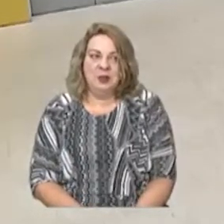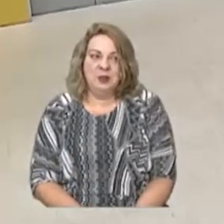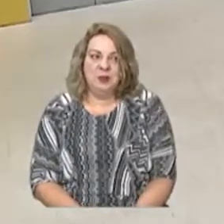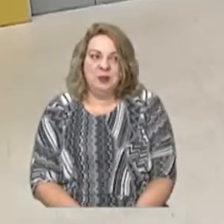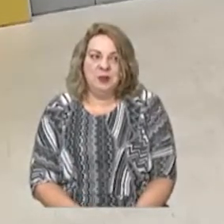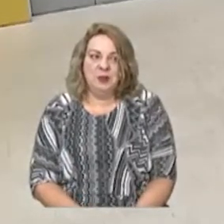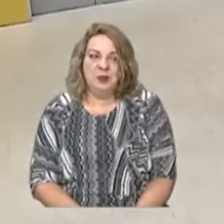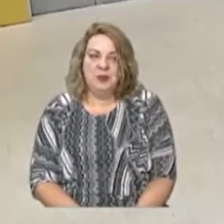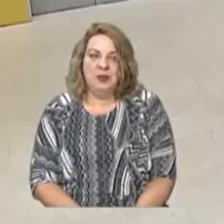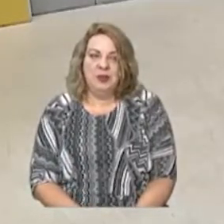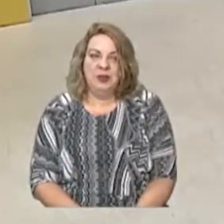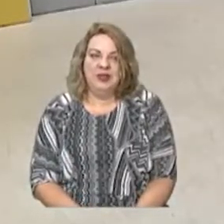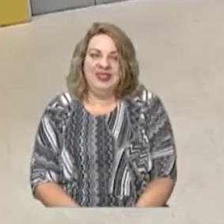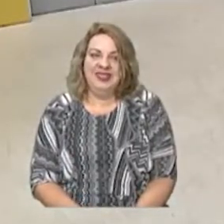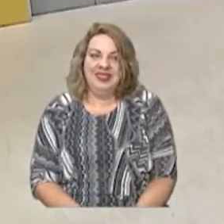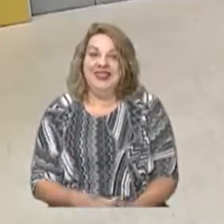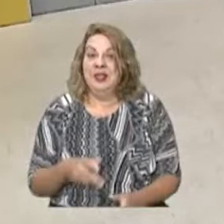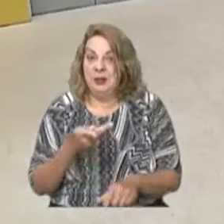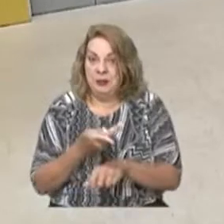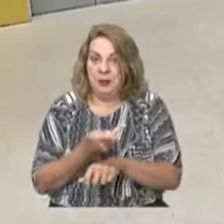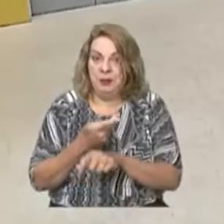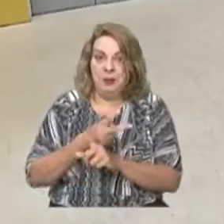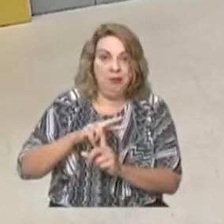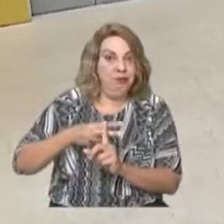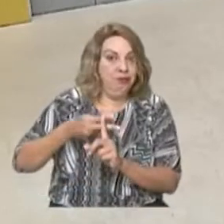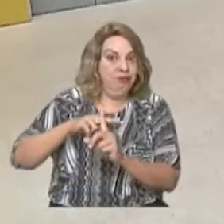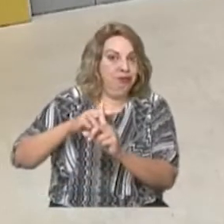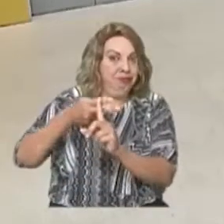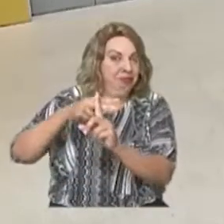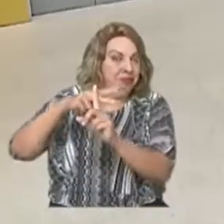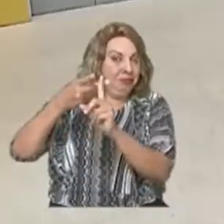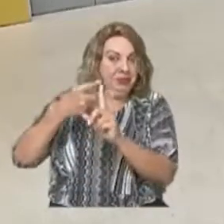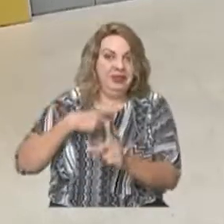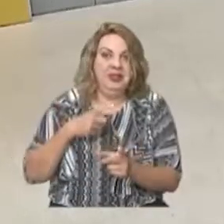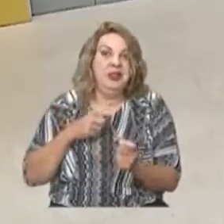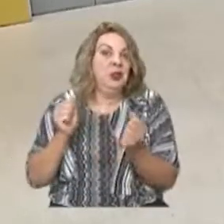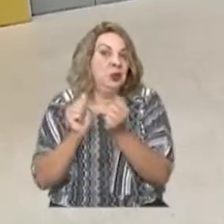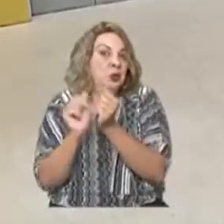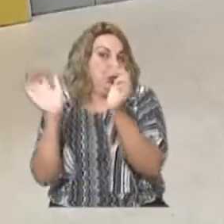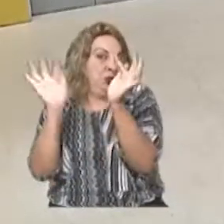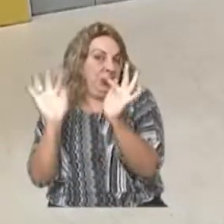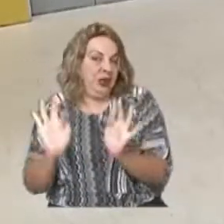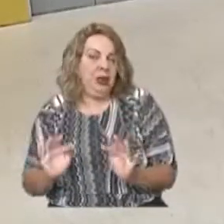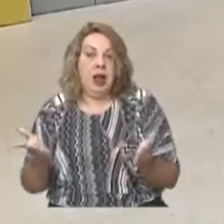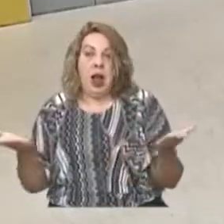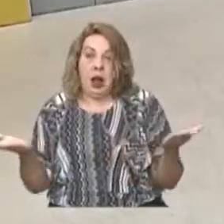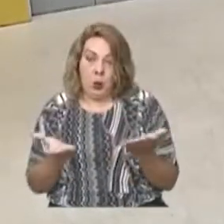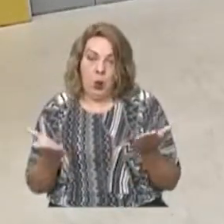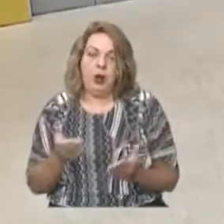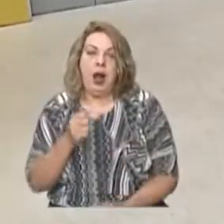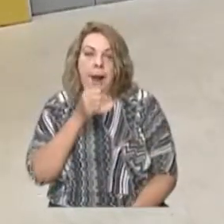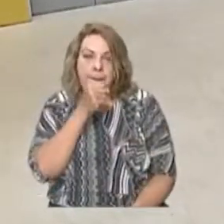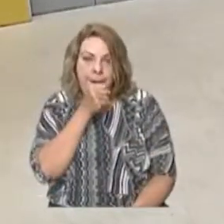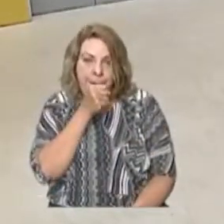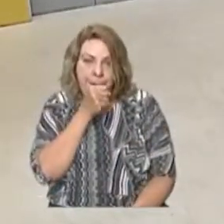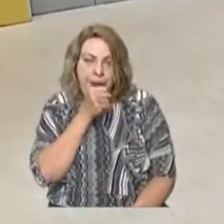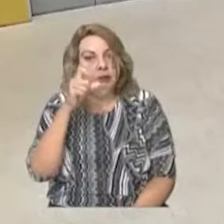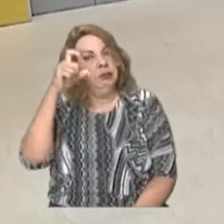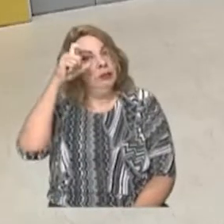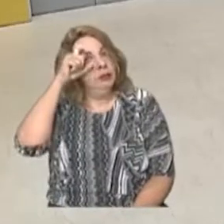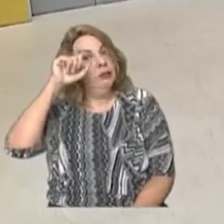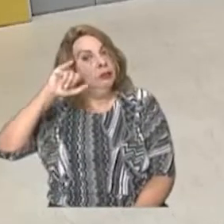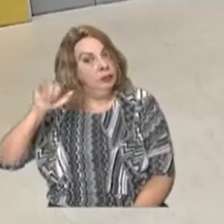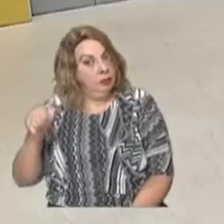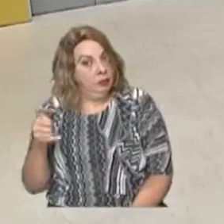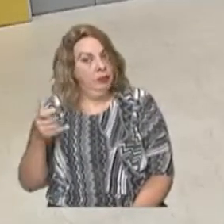aí, vamos aumentando o prêmio para aumentar a alegria de quem tá em casa. 7 mil reais é o nosso segundo prêmio. E falando em quem tá em casa, mandar um